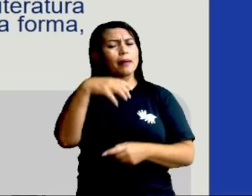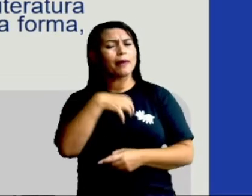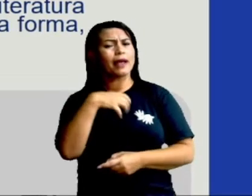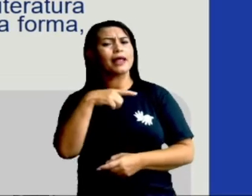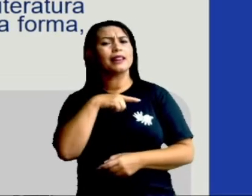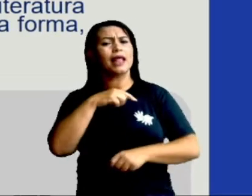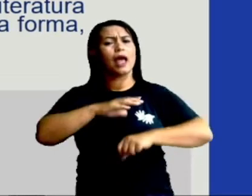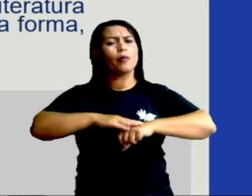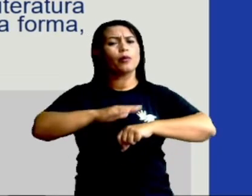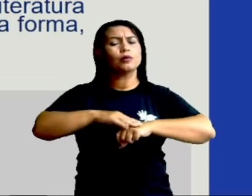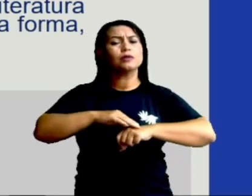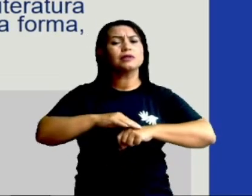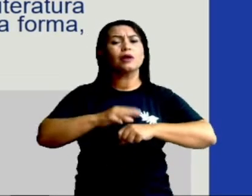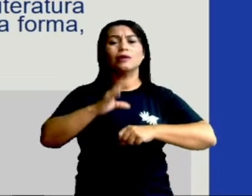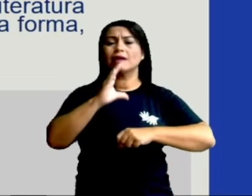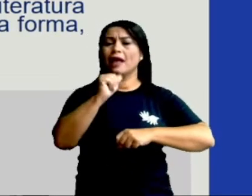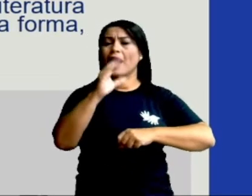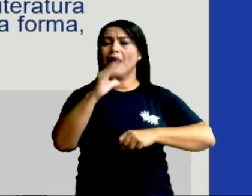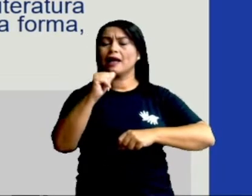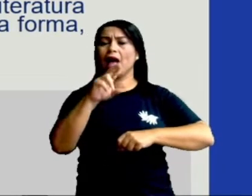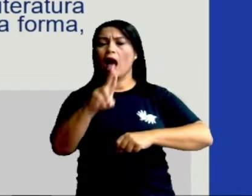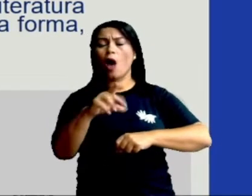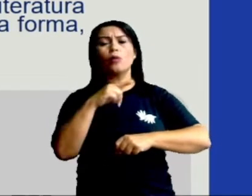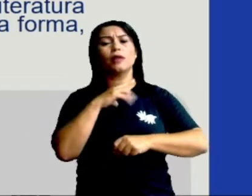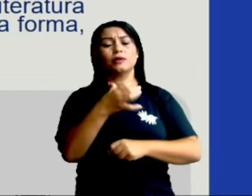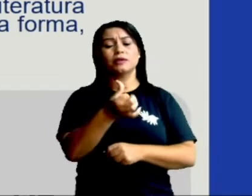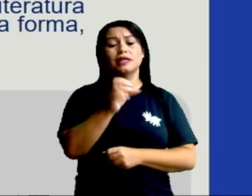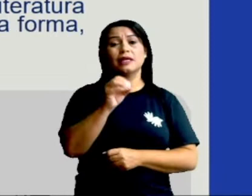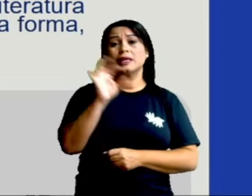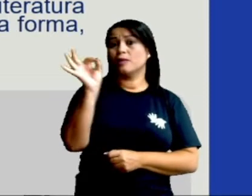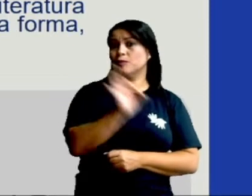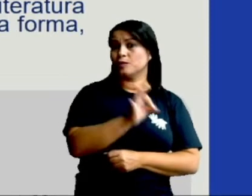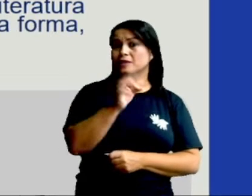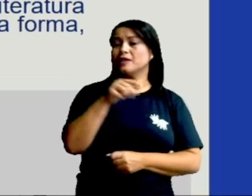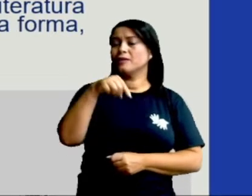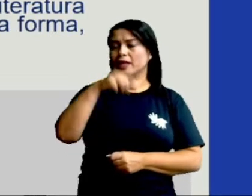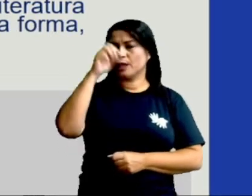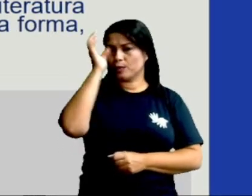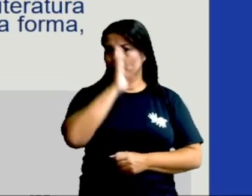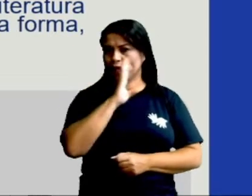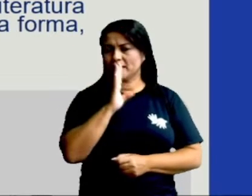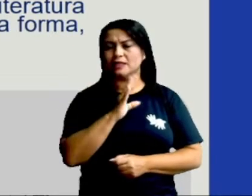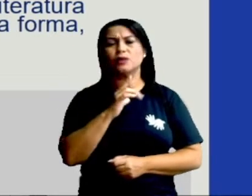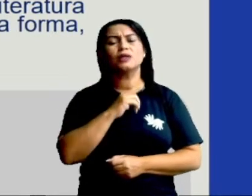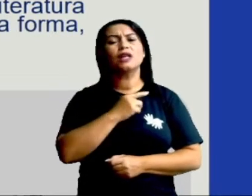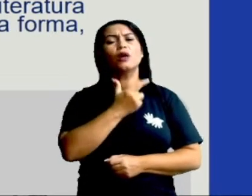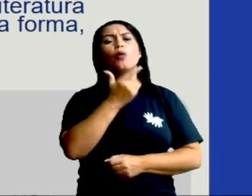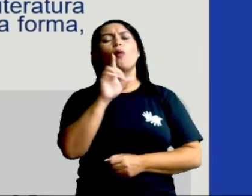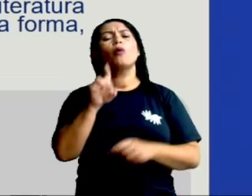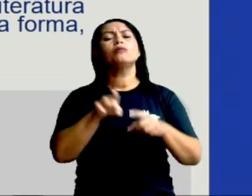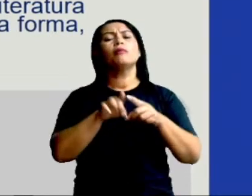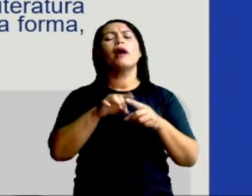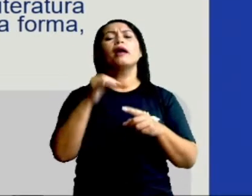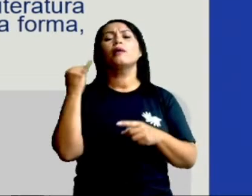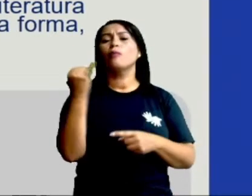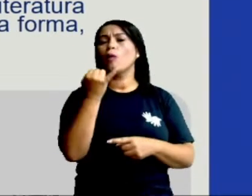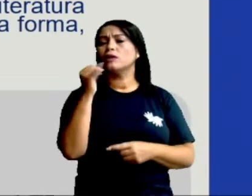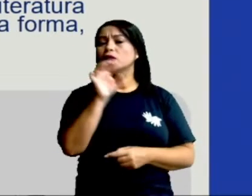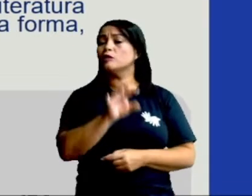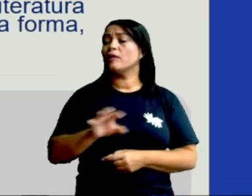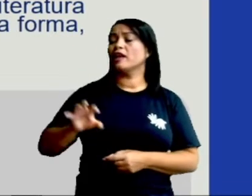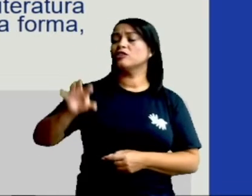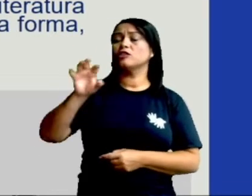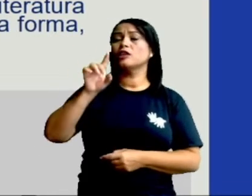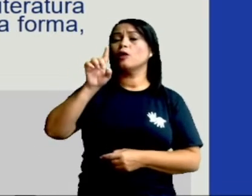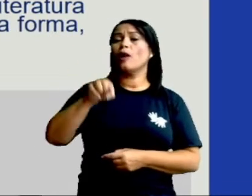Bahia responsável por si e por cento da produção dessa fruta no Brasil Outro ponto importante sobre Essa